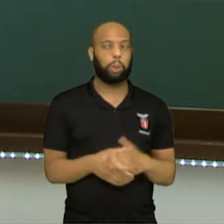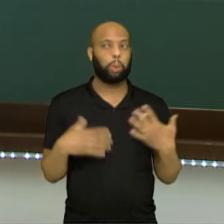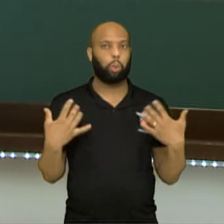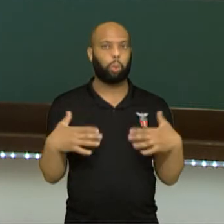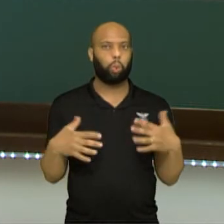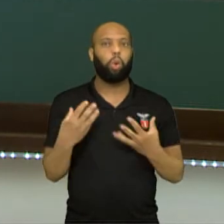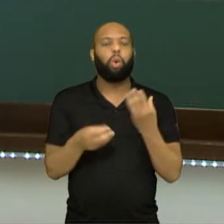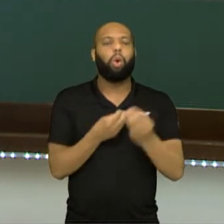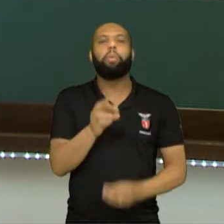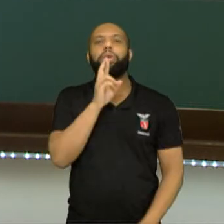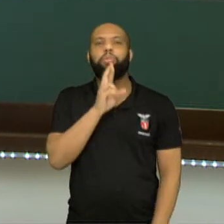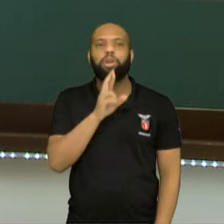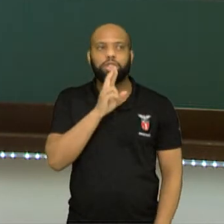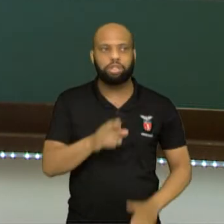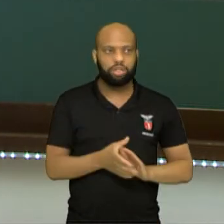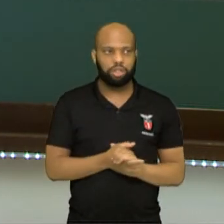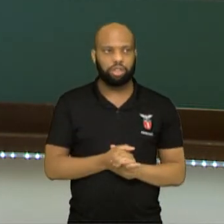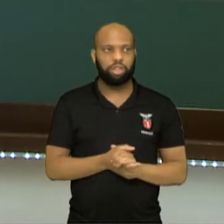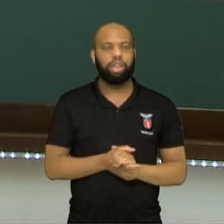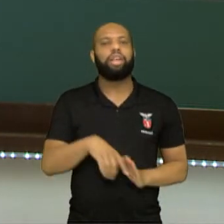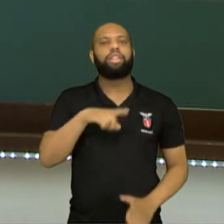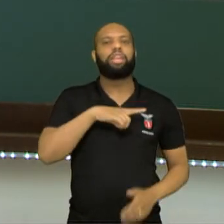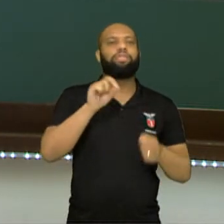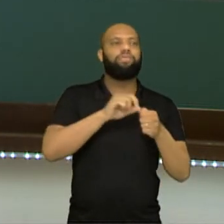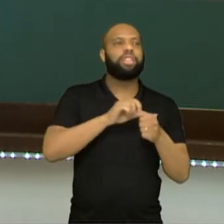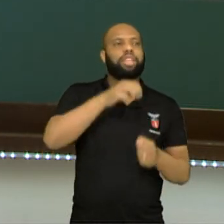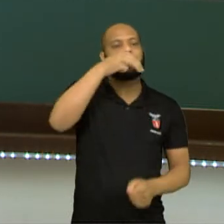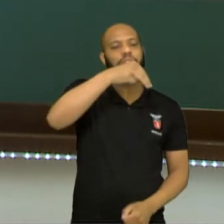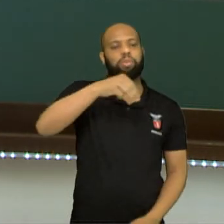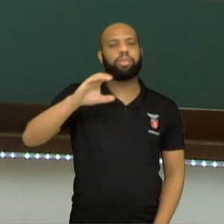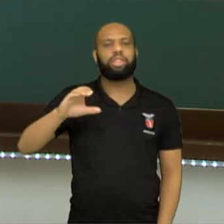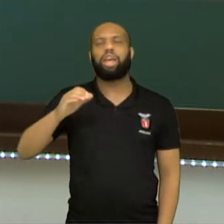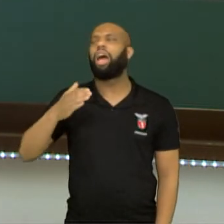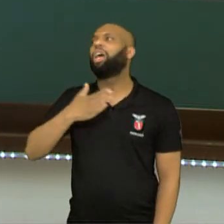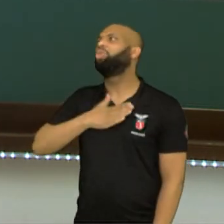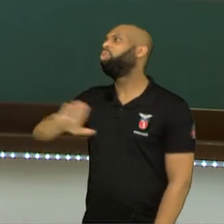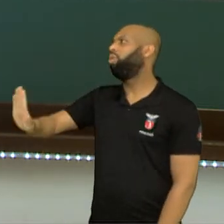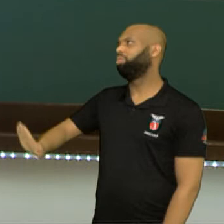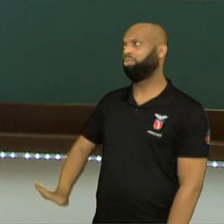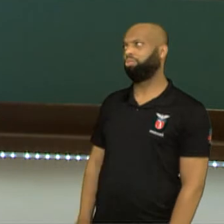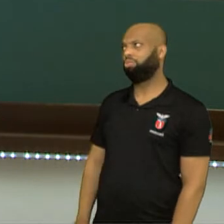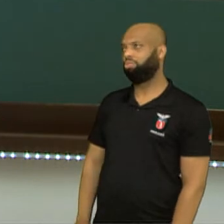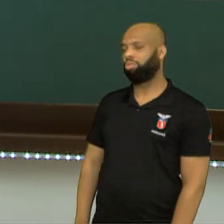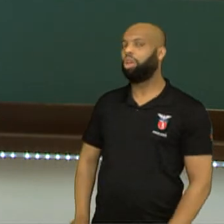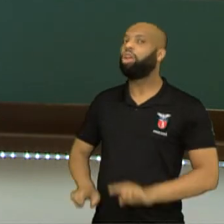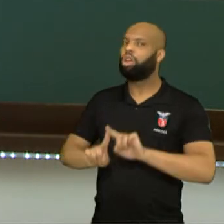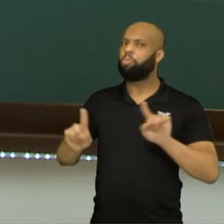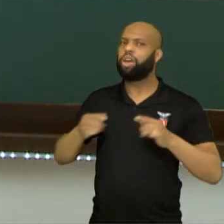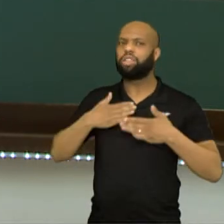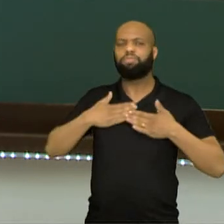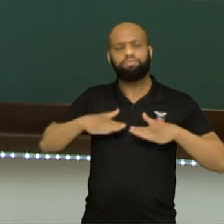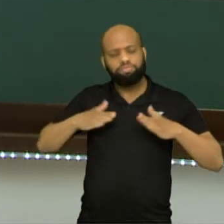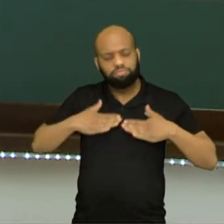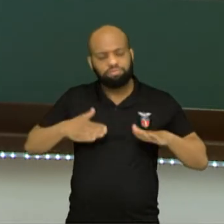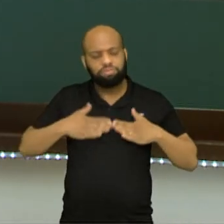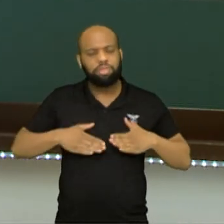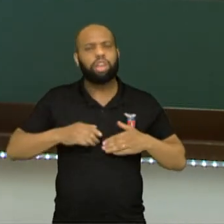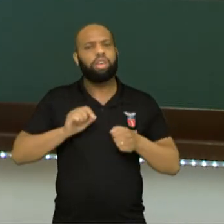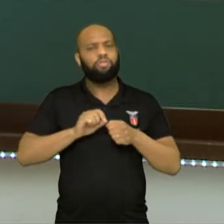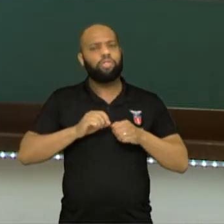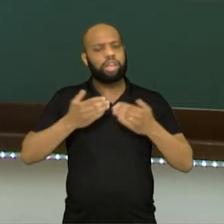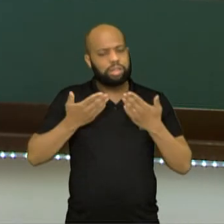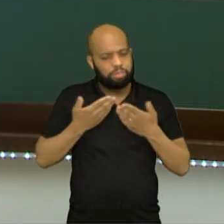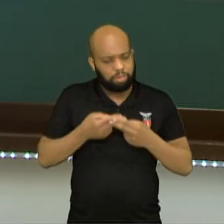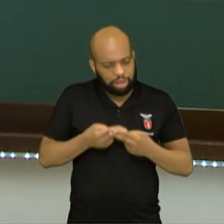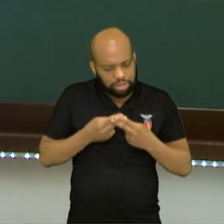é que vamos resolver a fração? Tenho que lidar com o MMC. Não gosto muito disso, mas é bem tranquilo, você faça com calma aí.